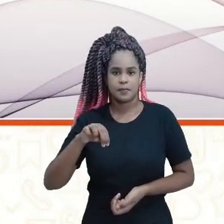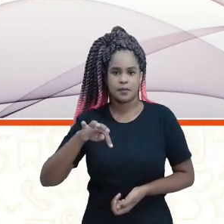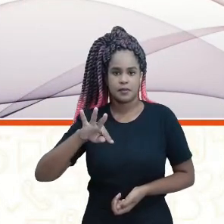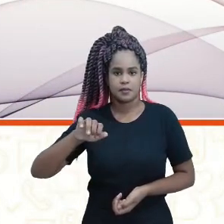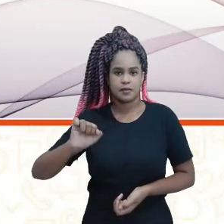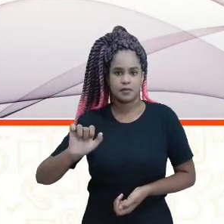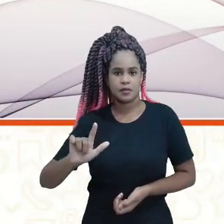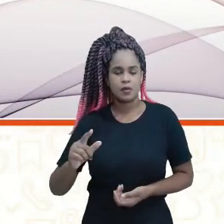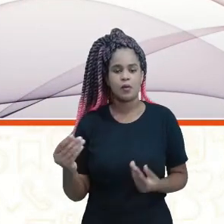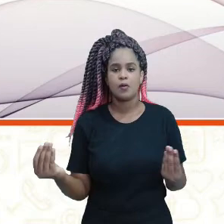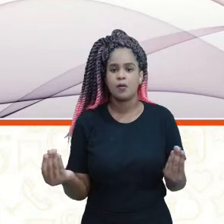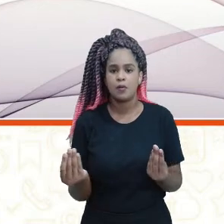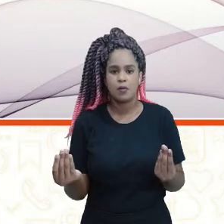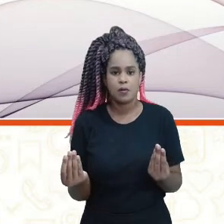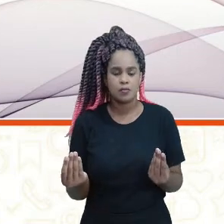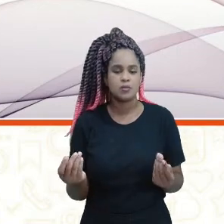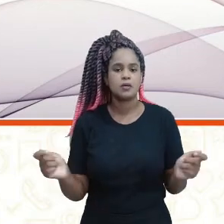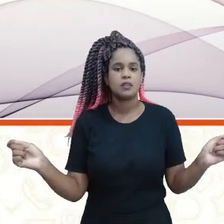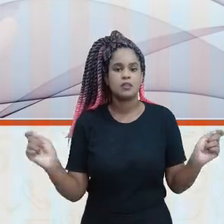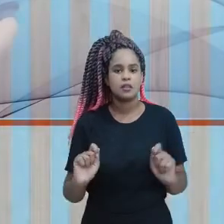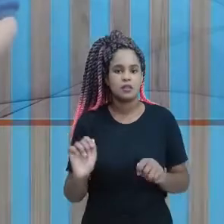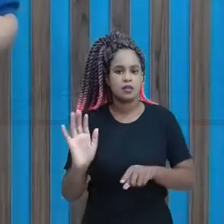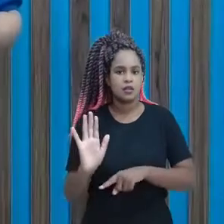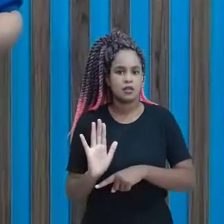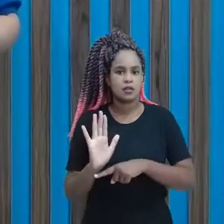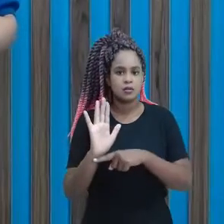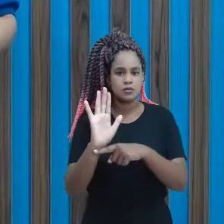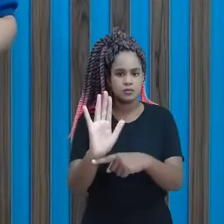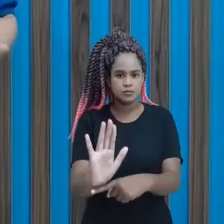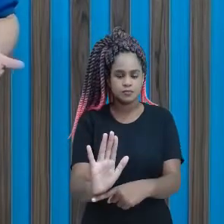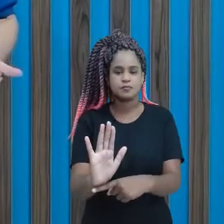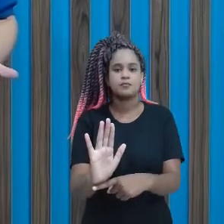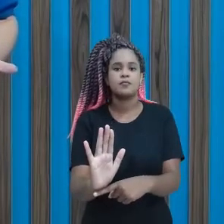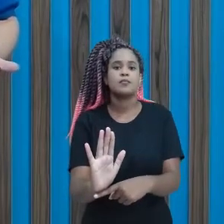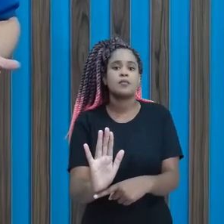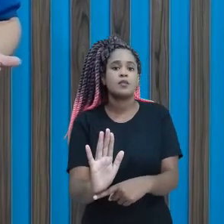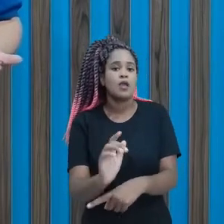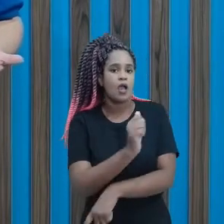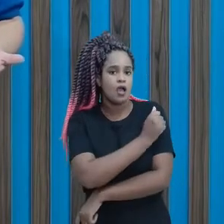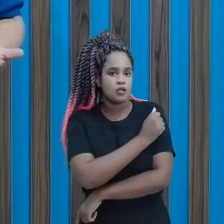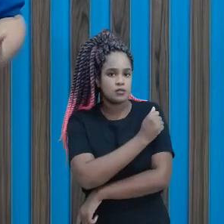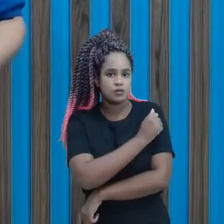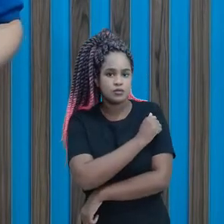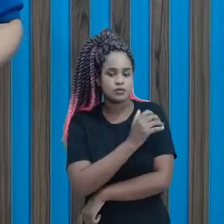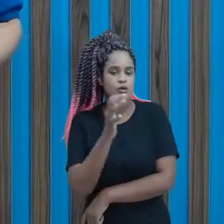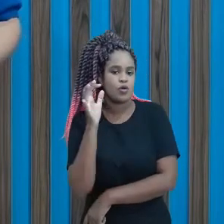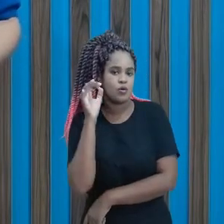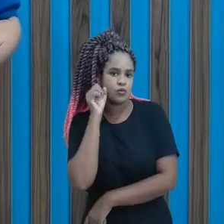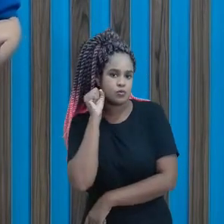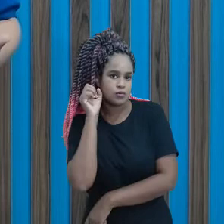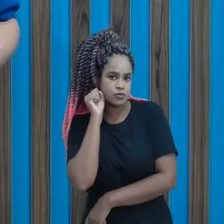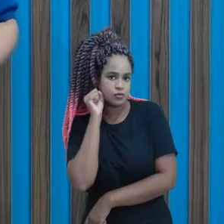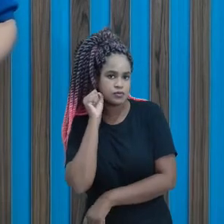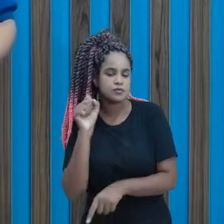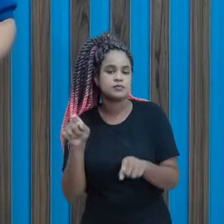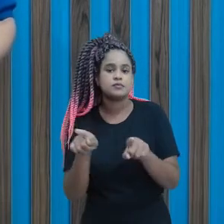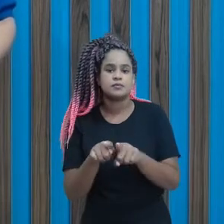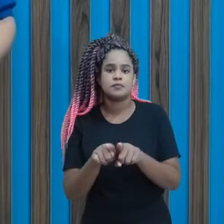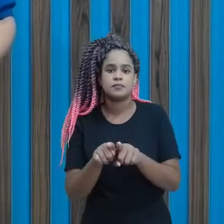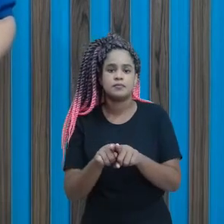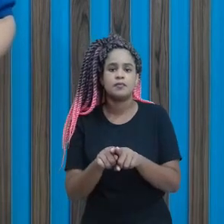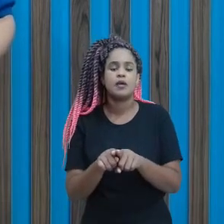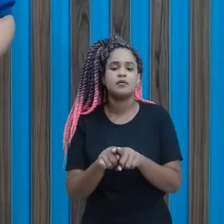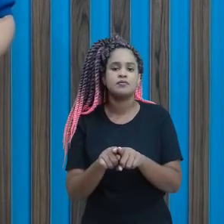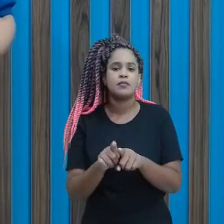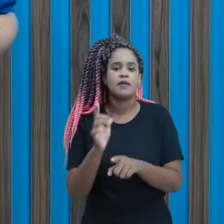esse mapa, ele consegue ajudar tanto os estudantes, ouvintes, como facilita muito